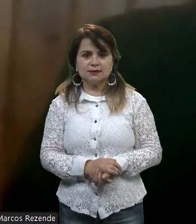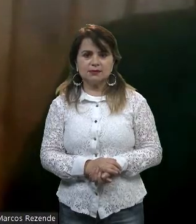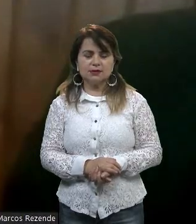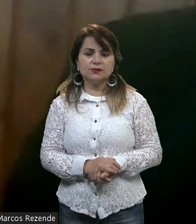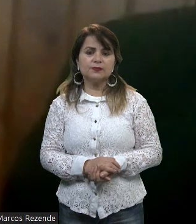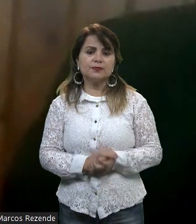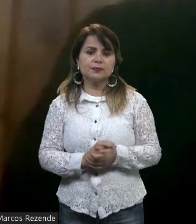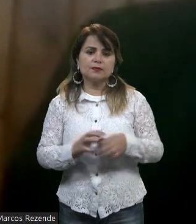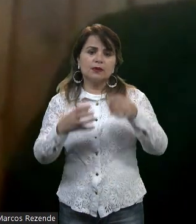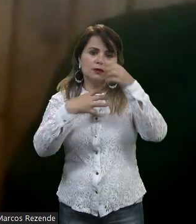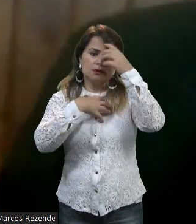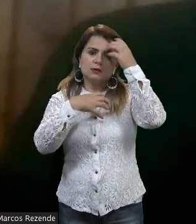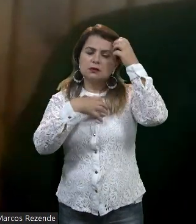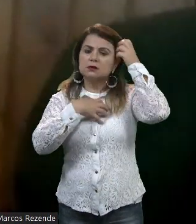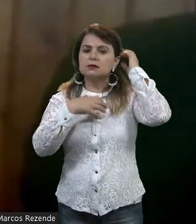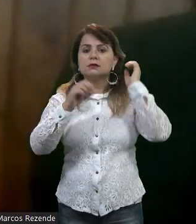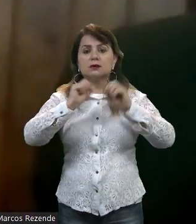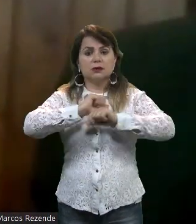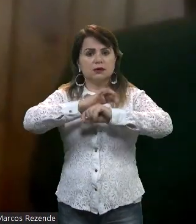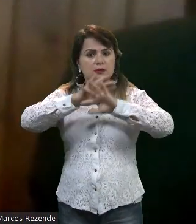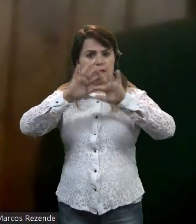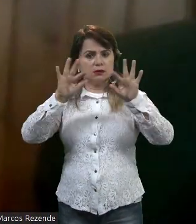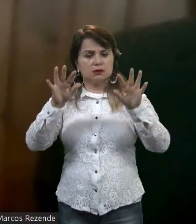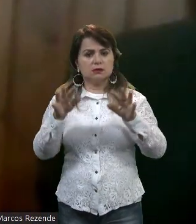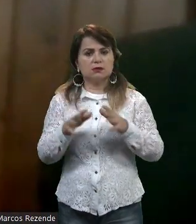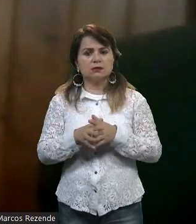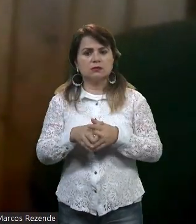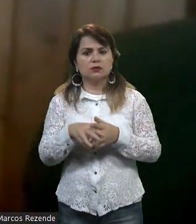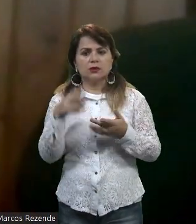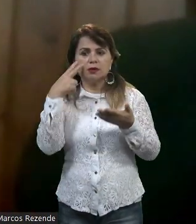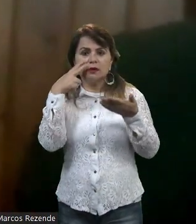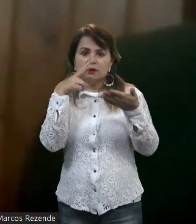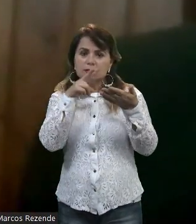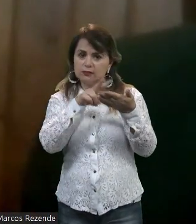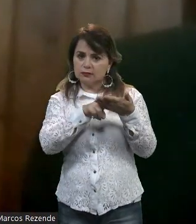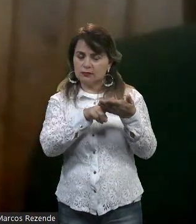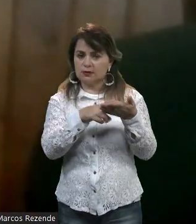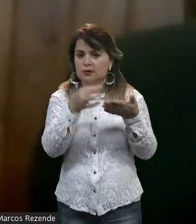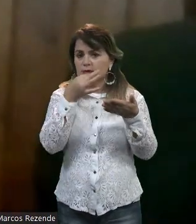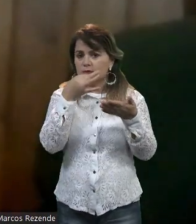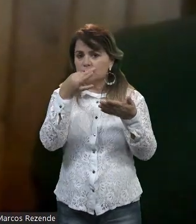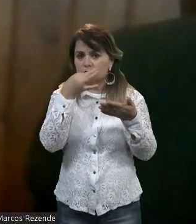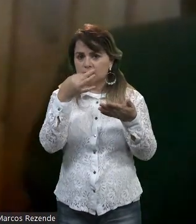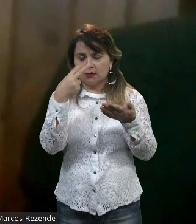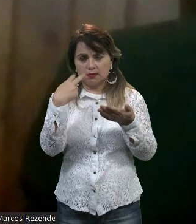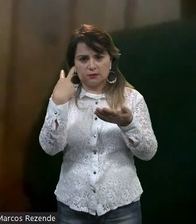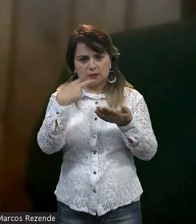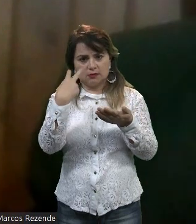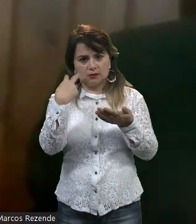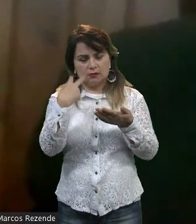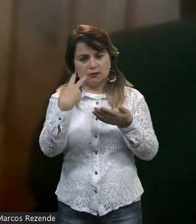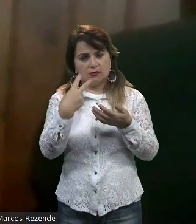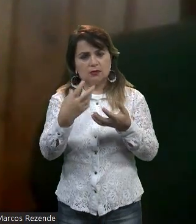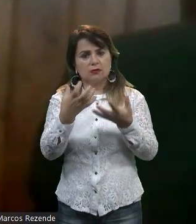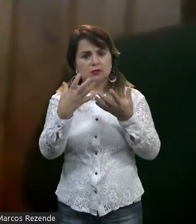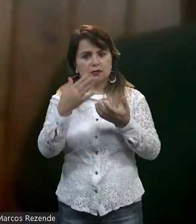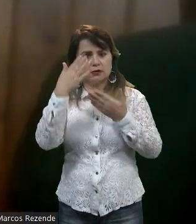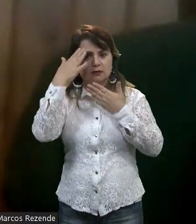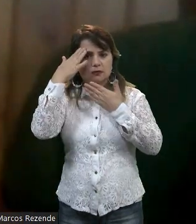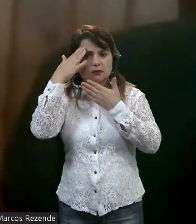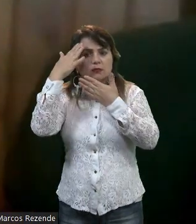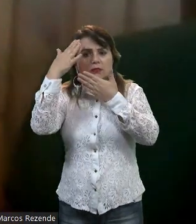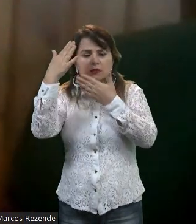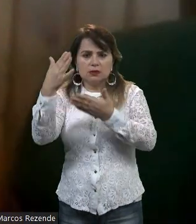de forma muito lúcida, eu vejo as colocações de todos os senhores vereadores e quero agradecer a colocação do